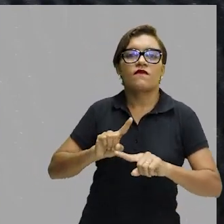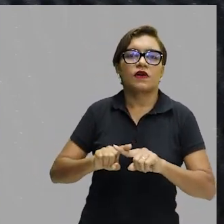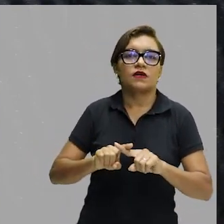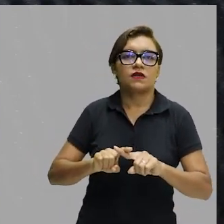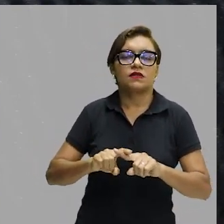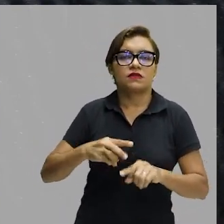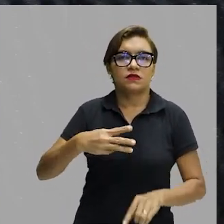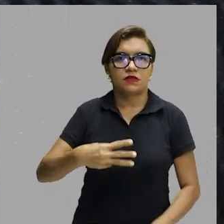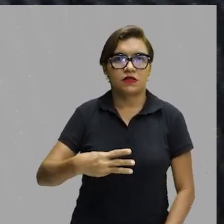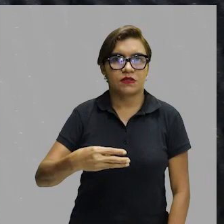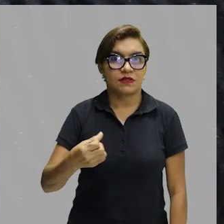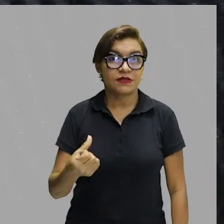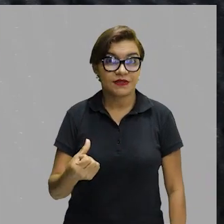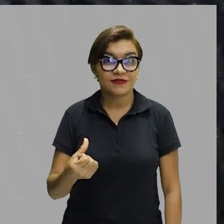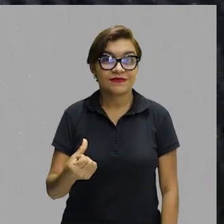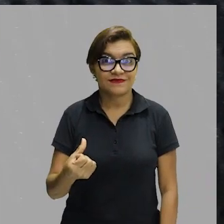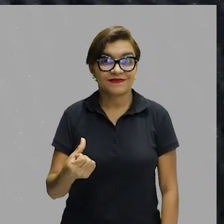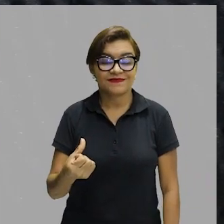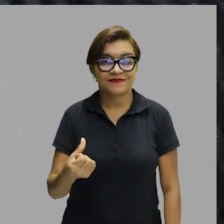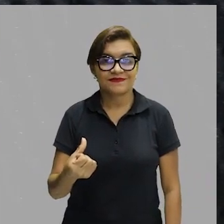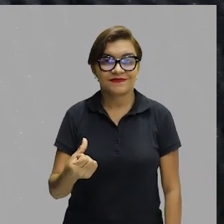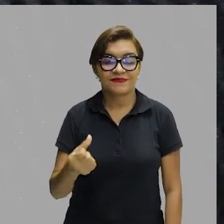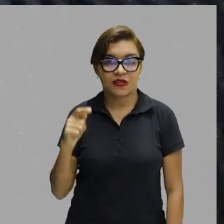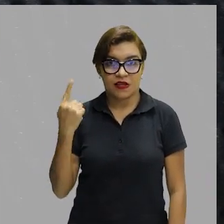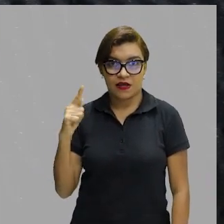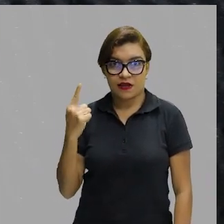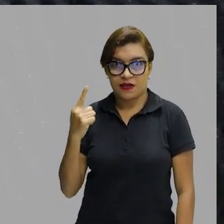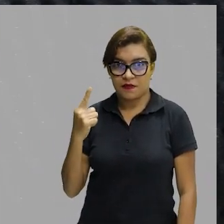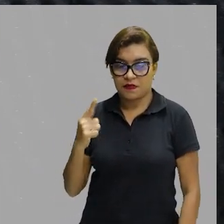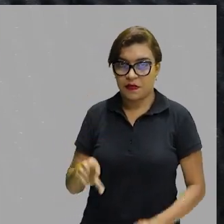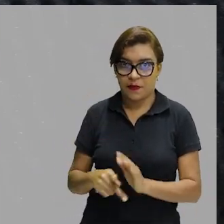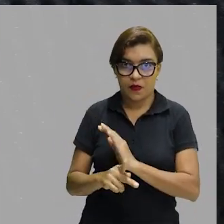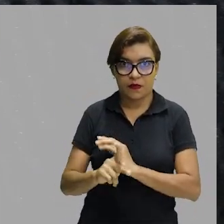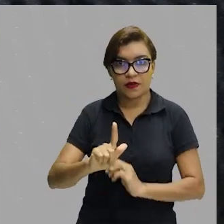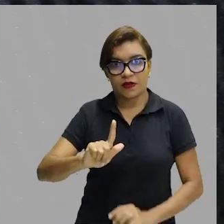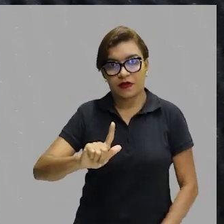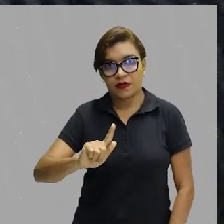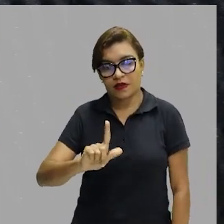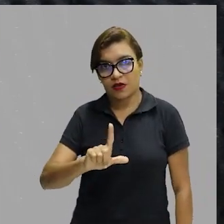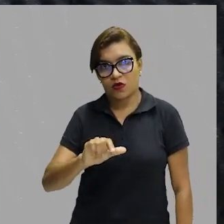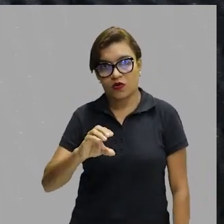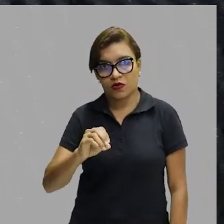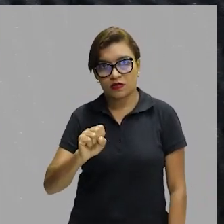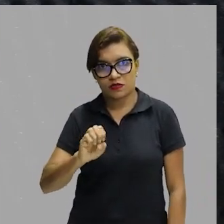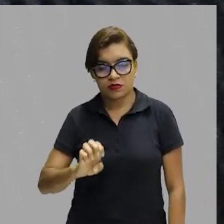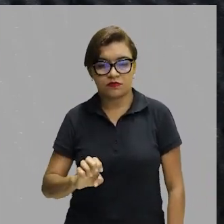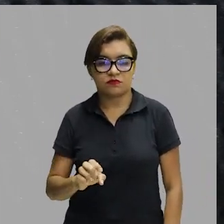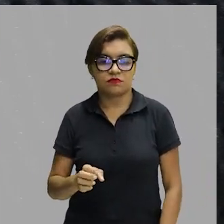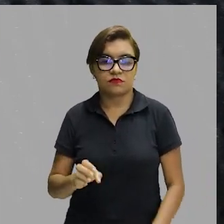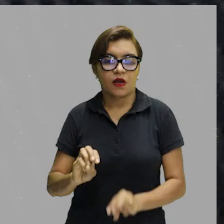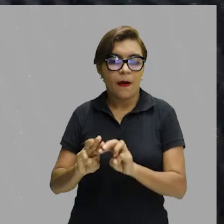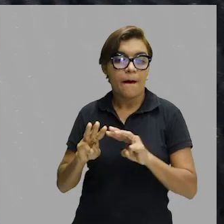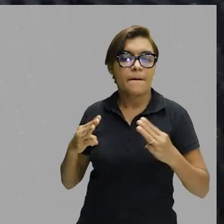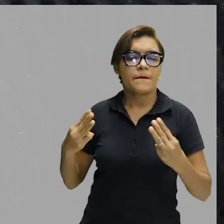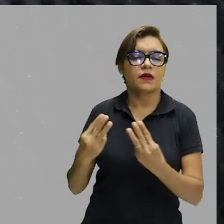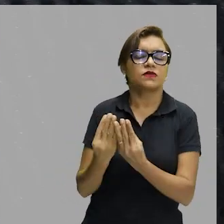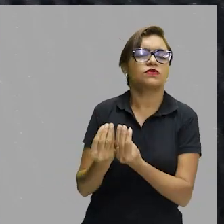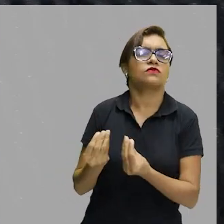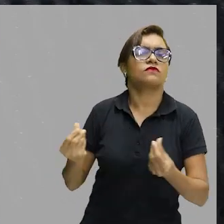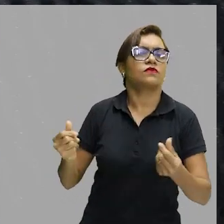em gramas, turma? 36 gramas de glicose, beleza? E qual é a massa do